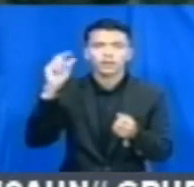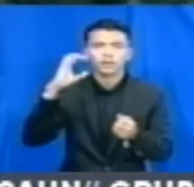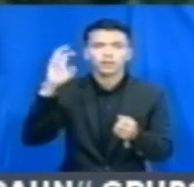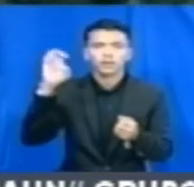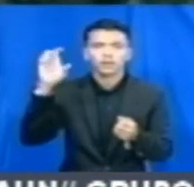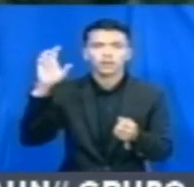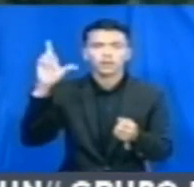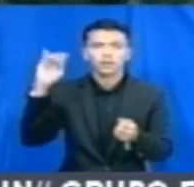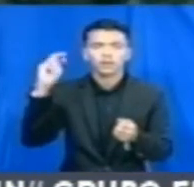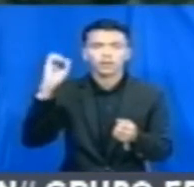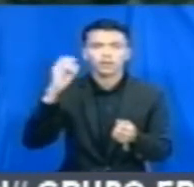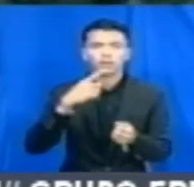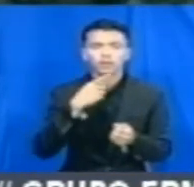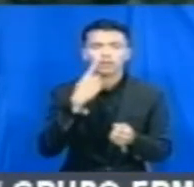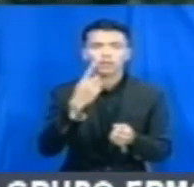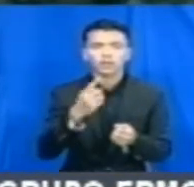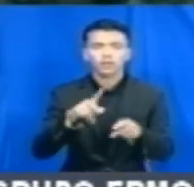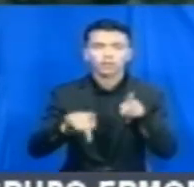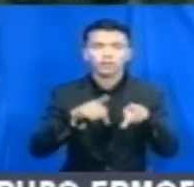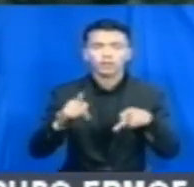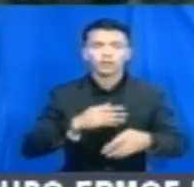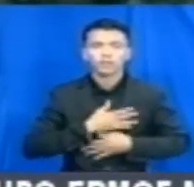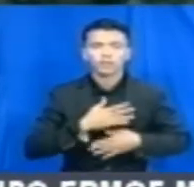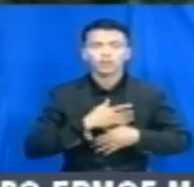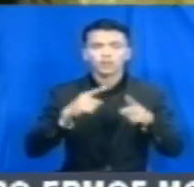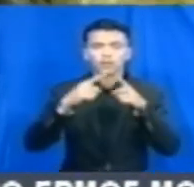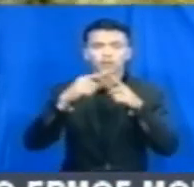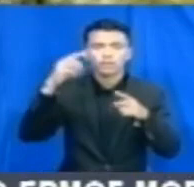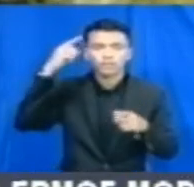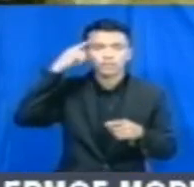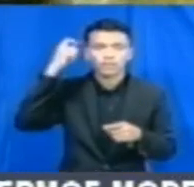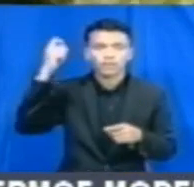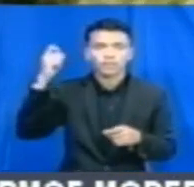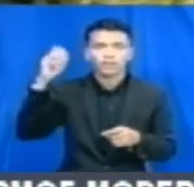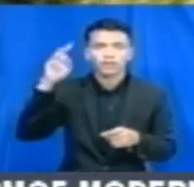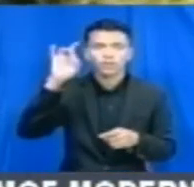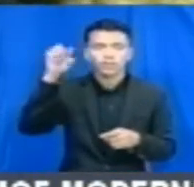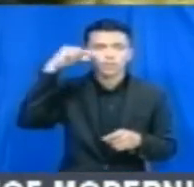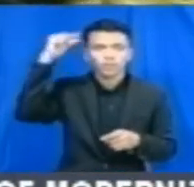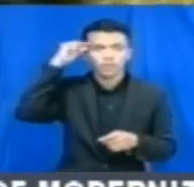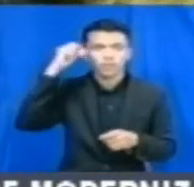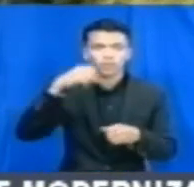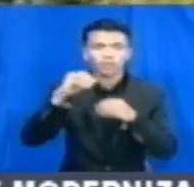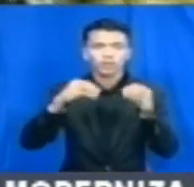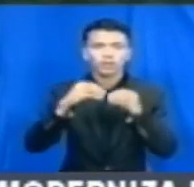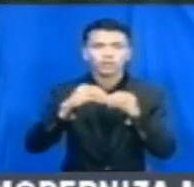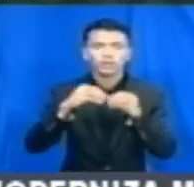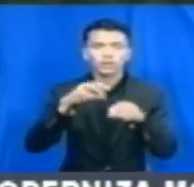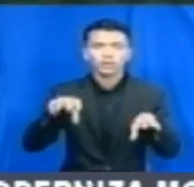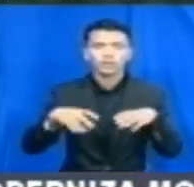Ateteng, comunidade aprecia o programa né, o oitavo governo constitucional implementa, com a programa mão de obra para